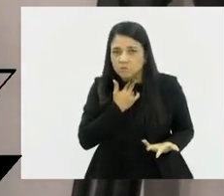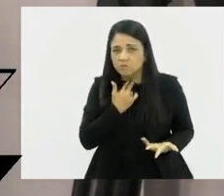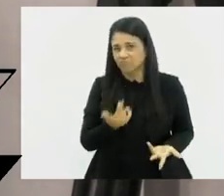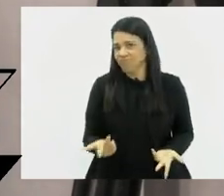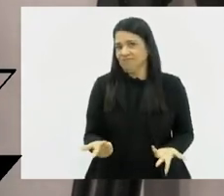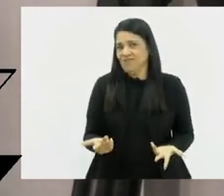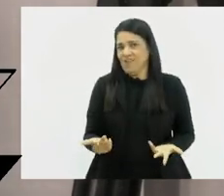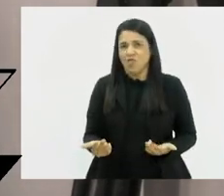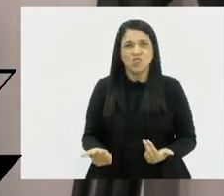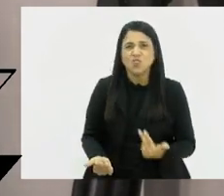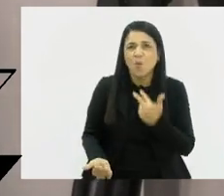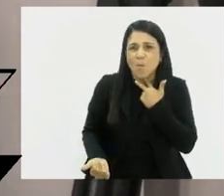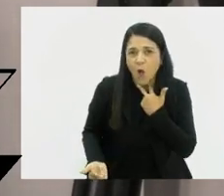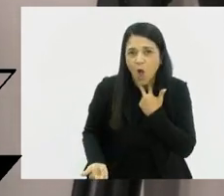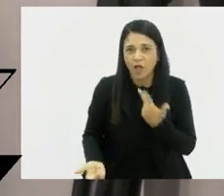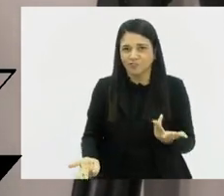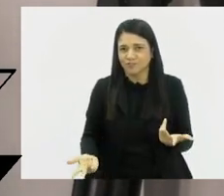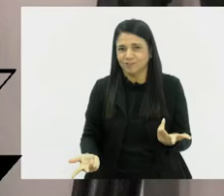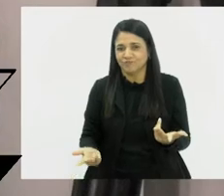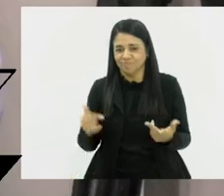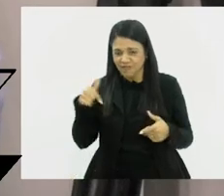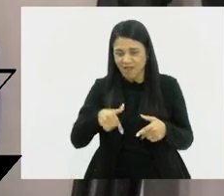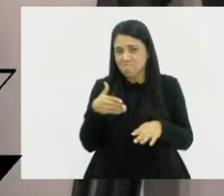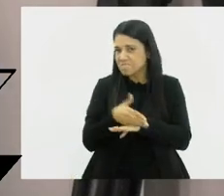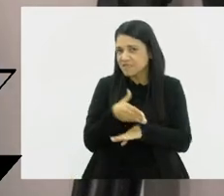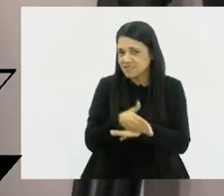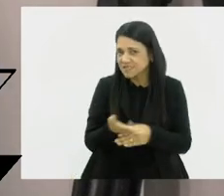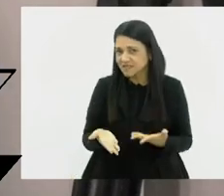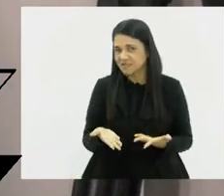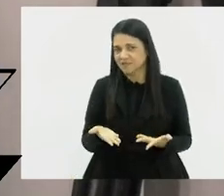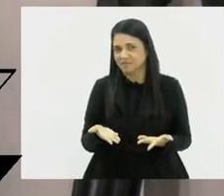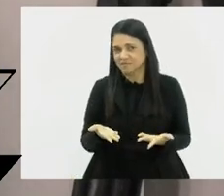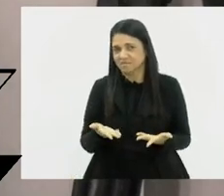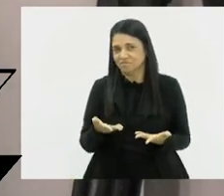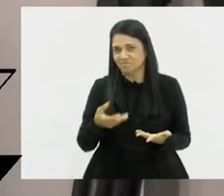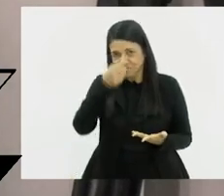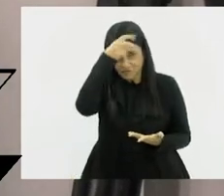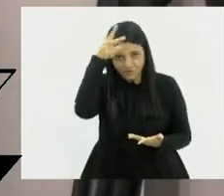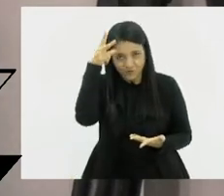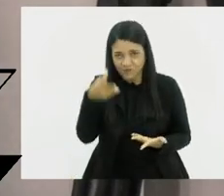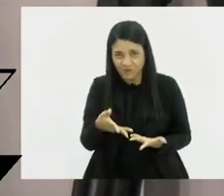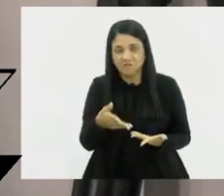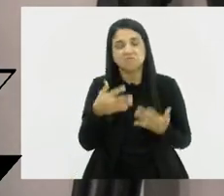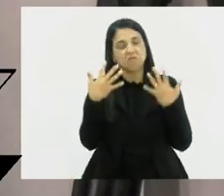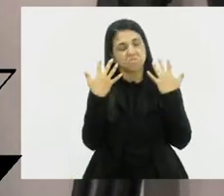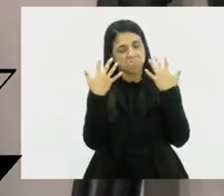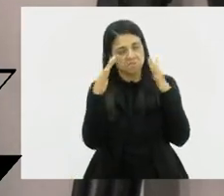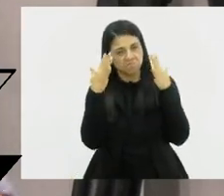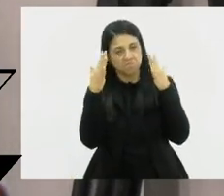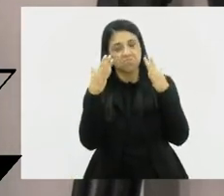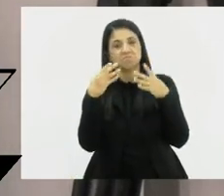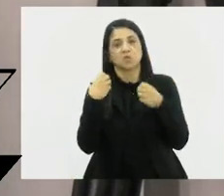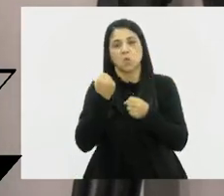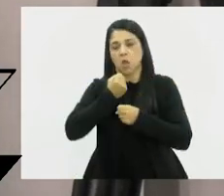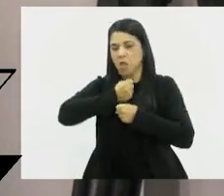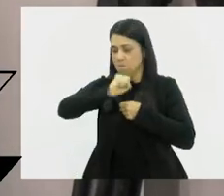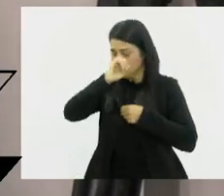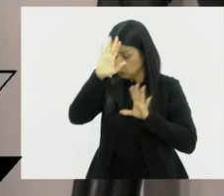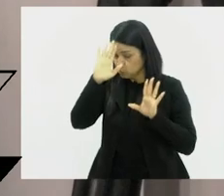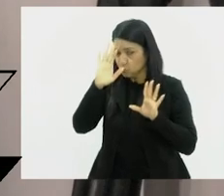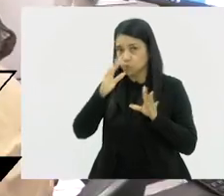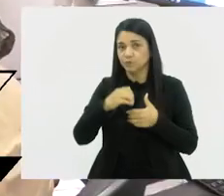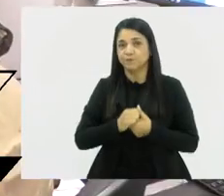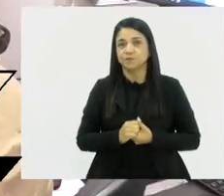cidade do Rio de Janeiro, do que todas essas autoridades que aqui estão. Então, eu queria parabenizar e deixar aqui meu ato de repúdio.